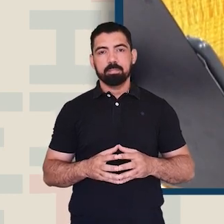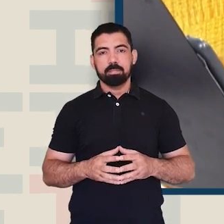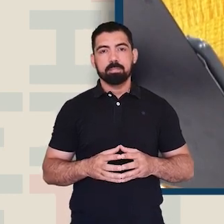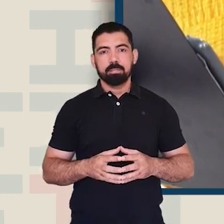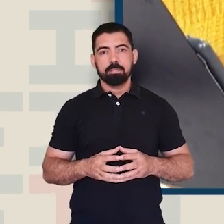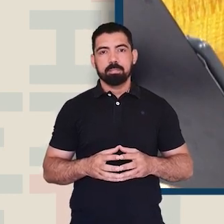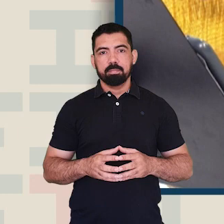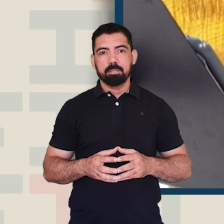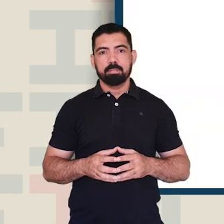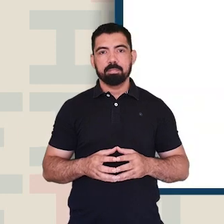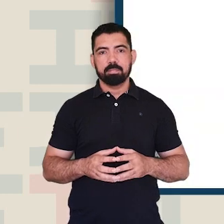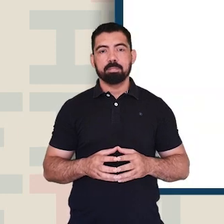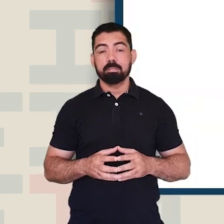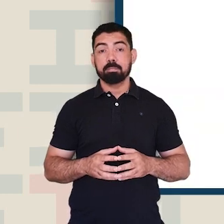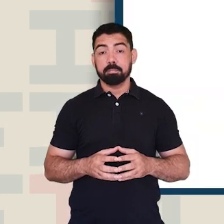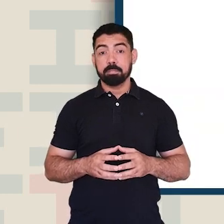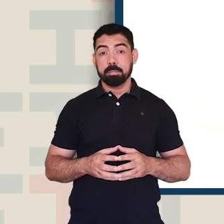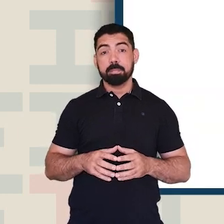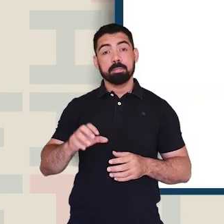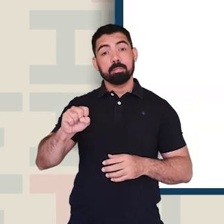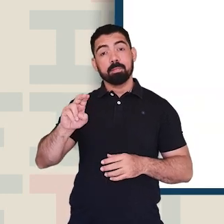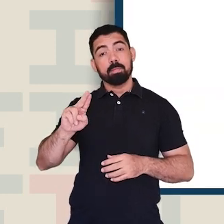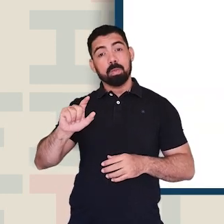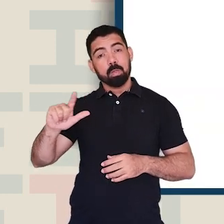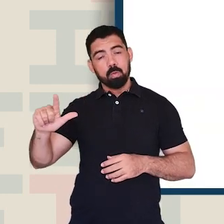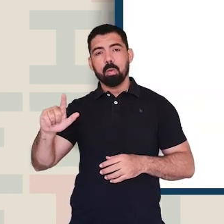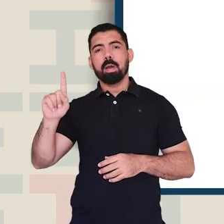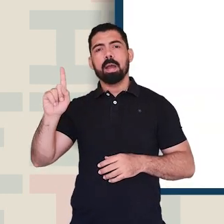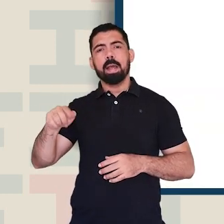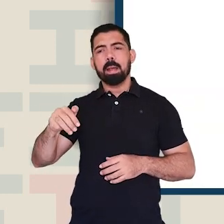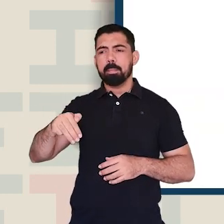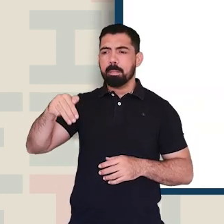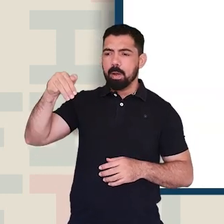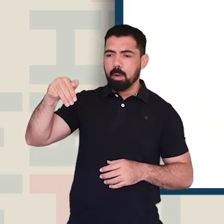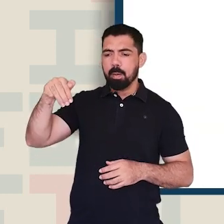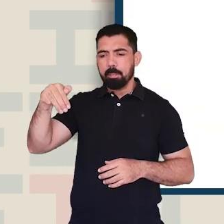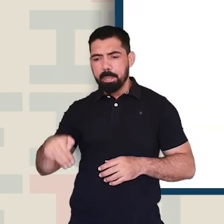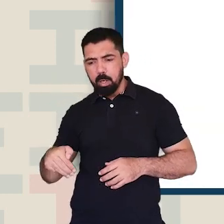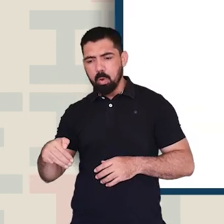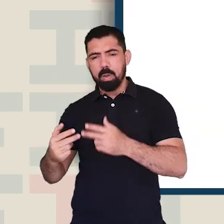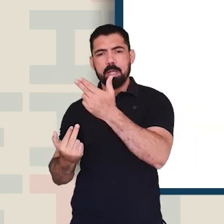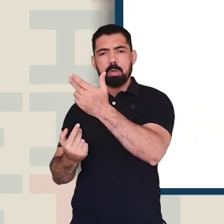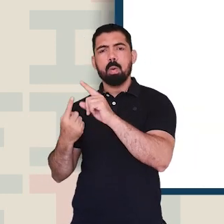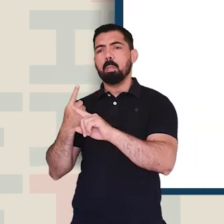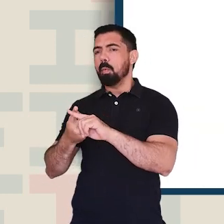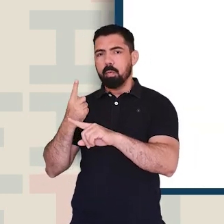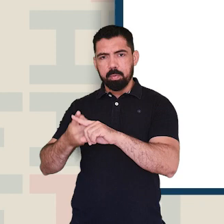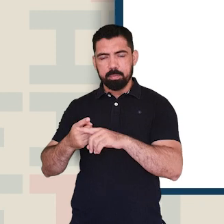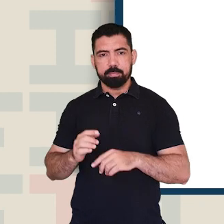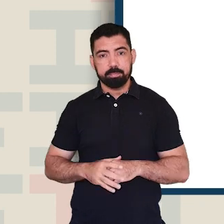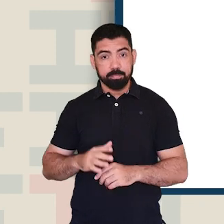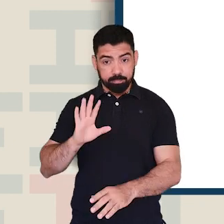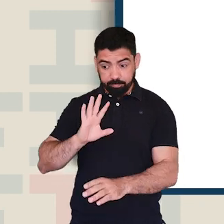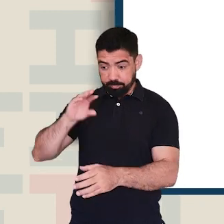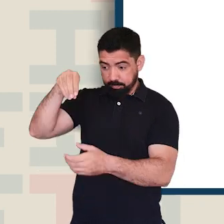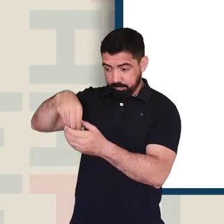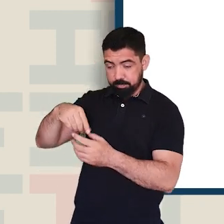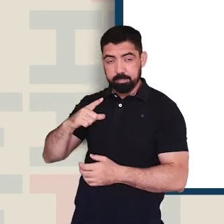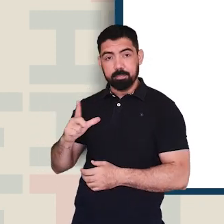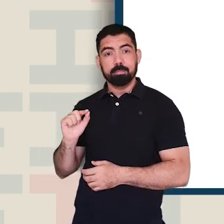Certo? Essa é a escala Soul. Então, por que ela é uma escala maior e menor? Porque ela